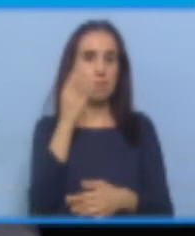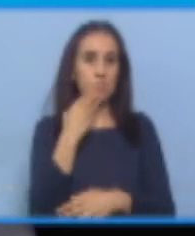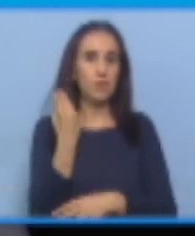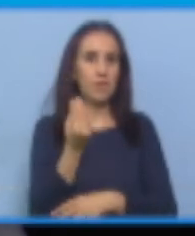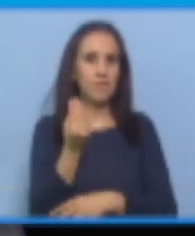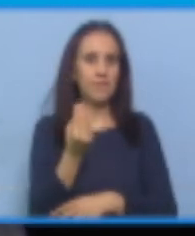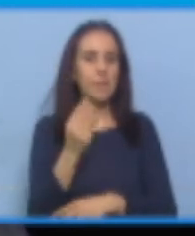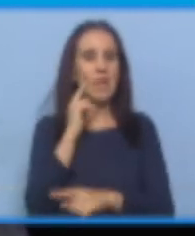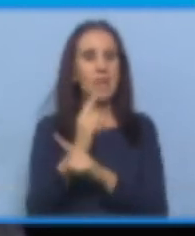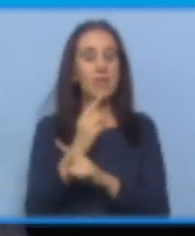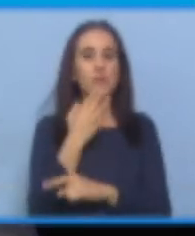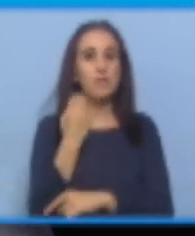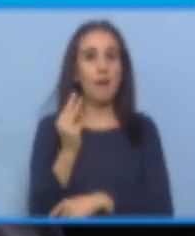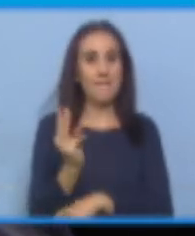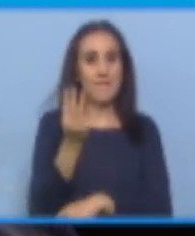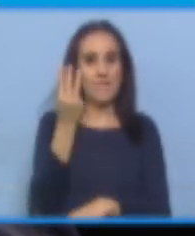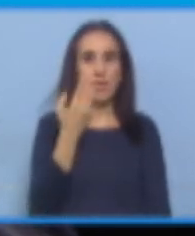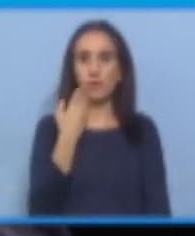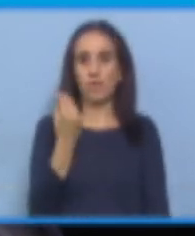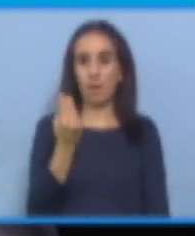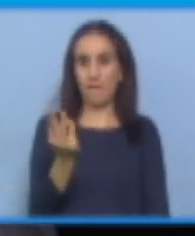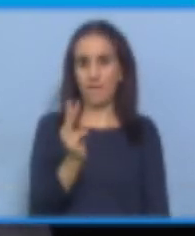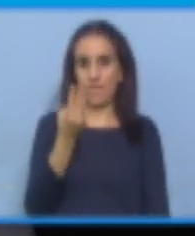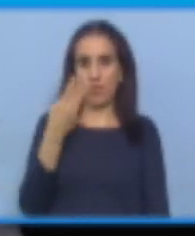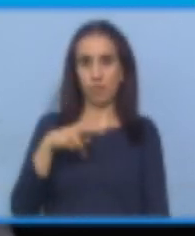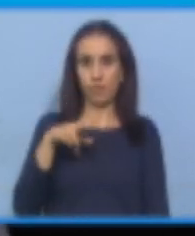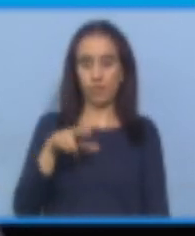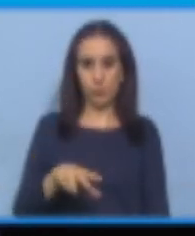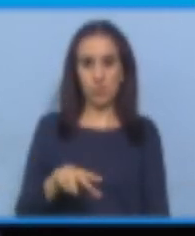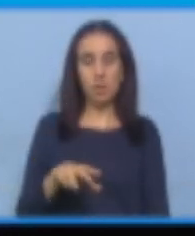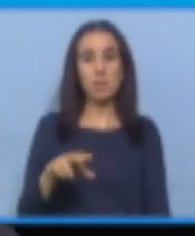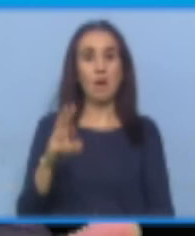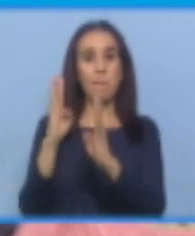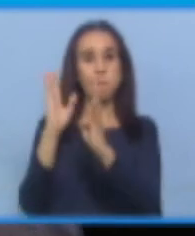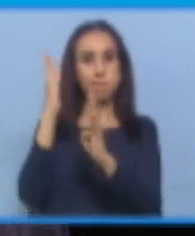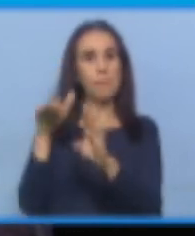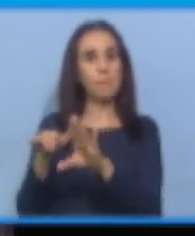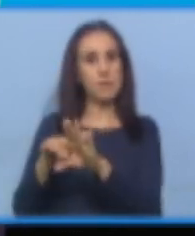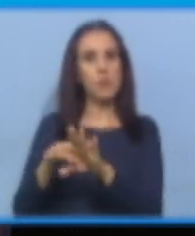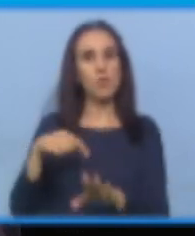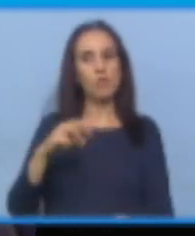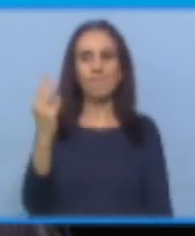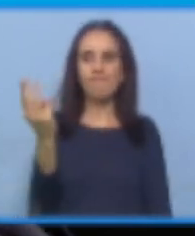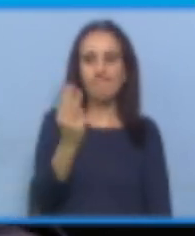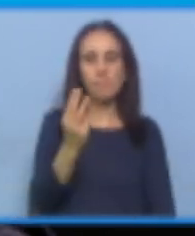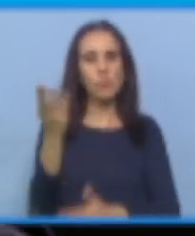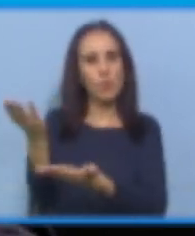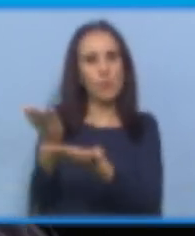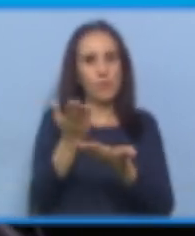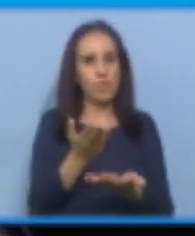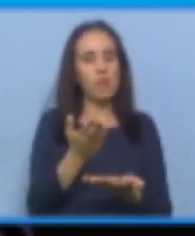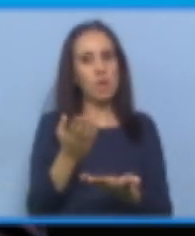né? Aqueles três jovens portugueses que participaram no pré-sínodo, nós convidámos-los a participar,